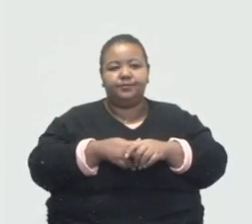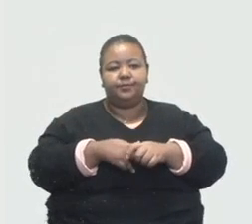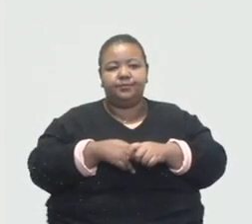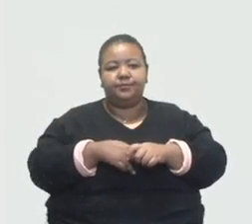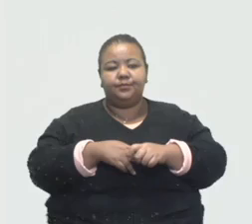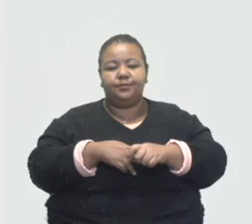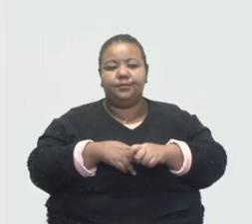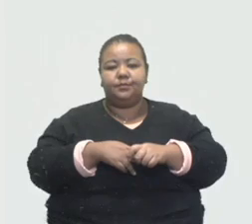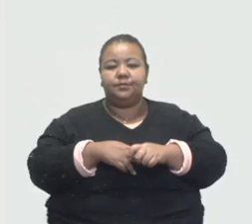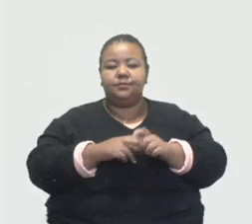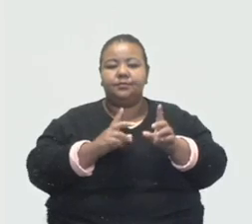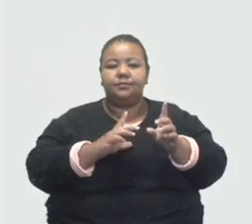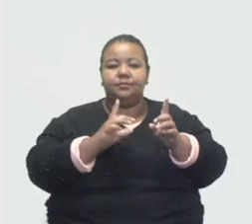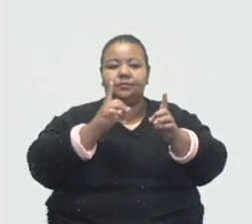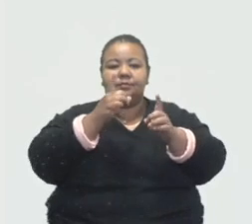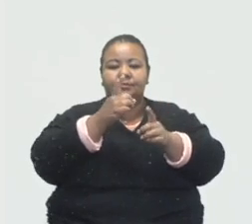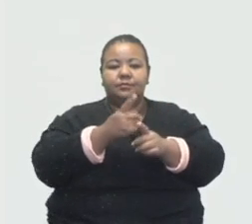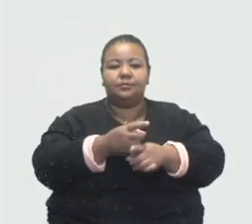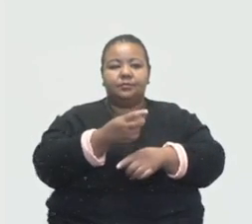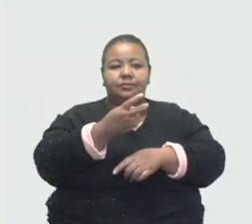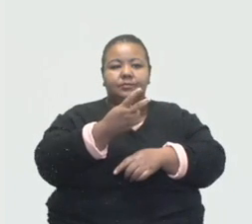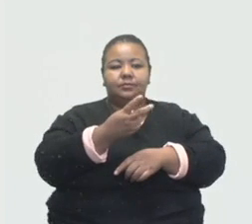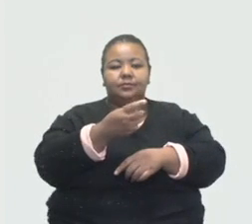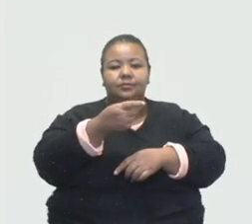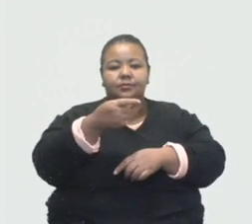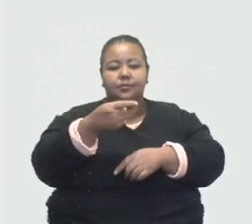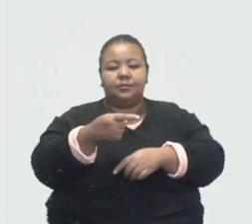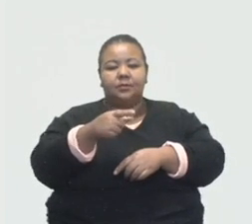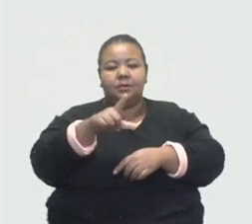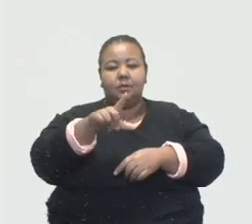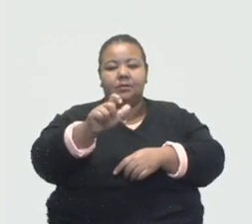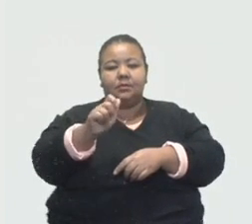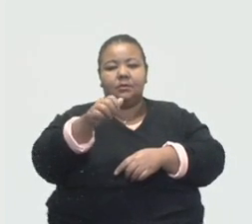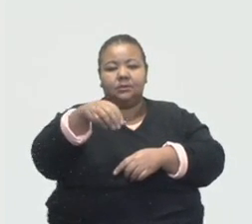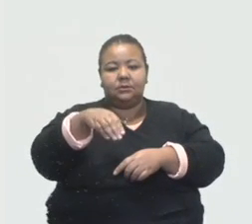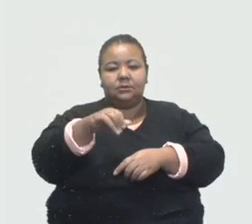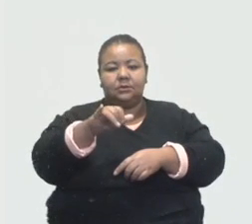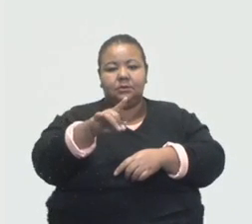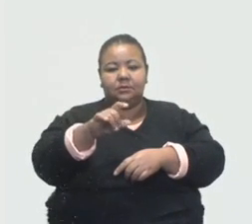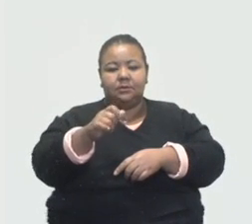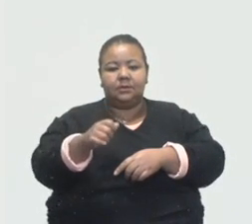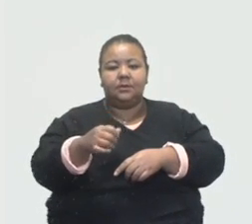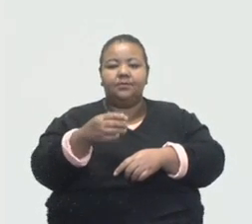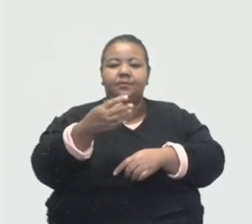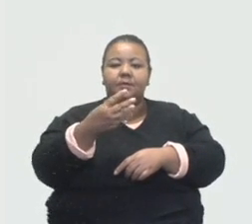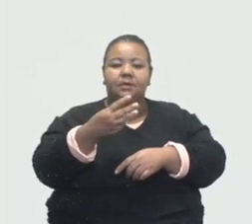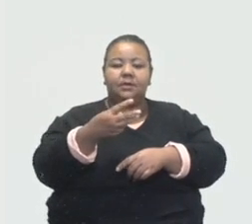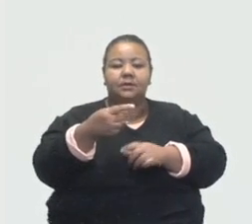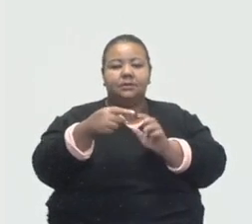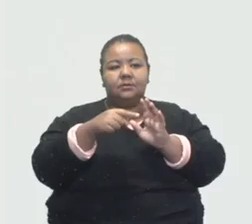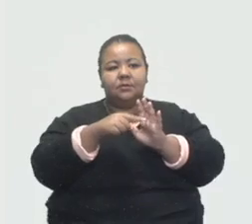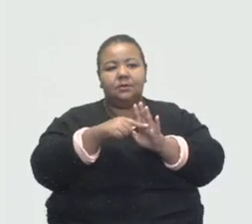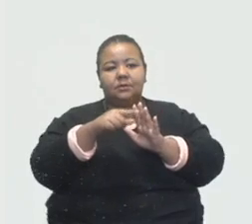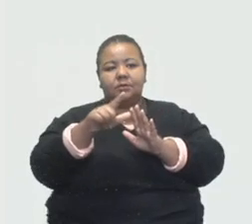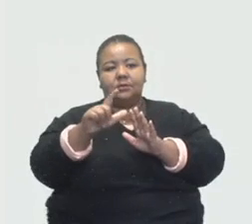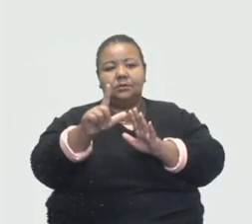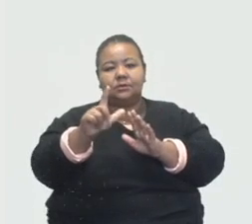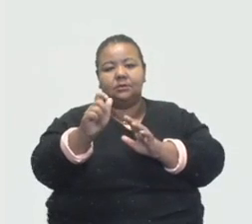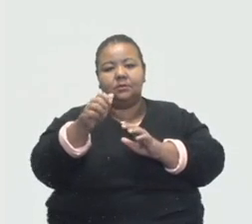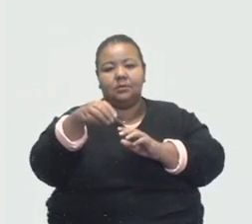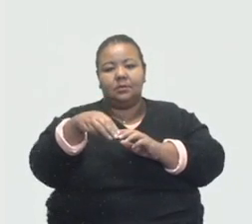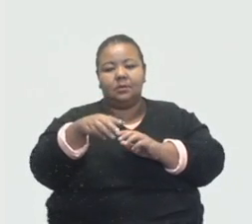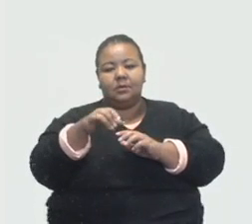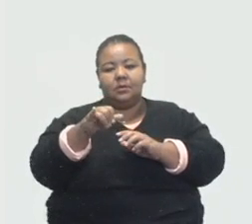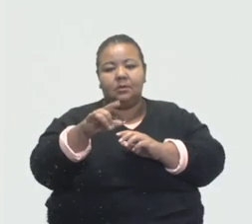Então, teremos aqui 2 menos lambda vezes 3 menos lambda menos 2.